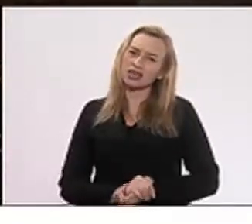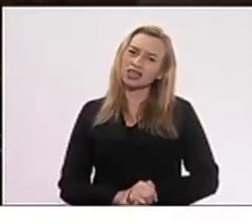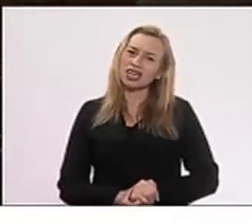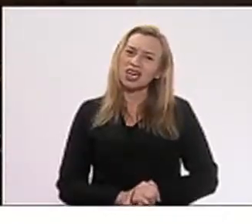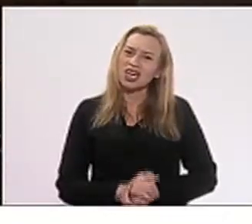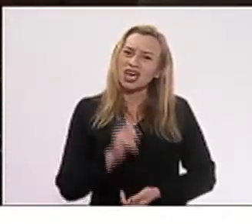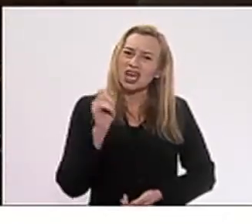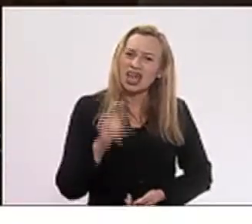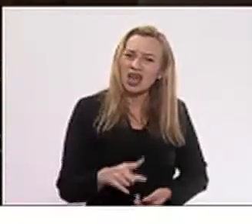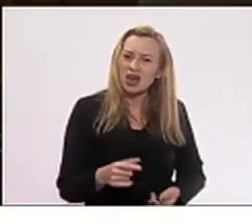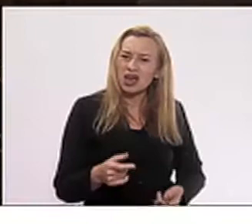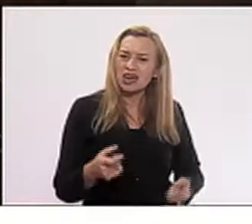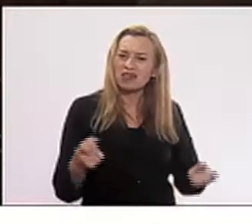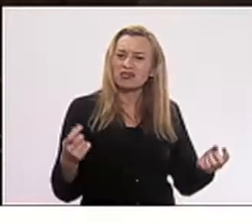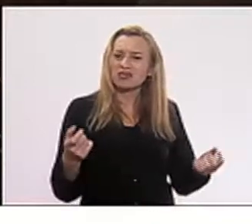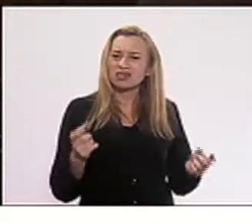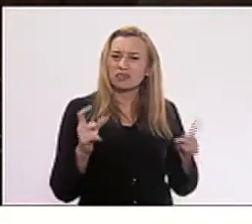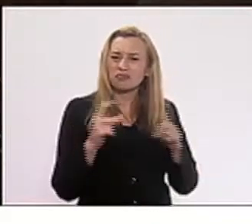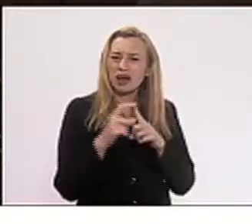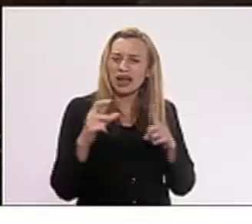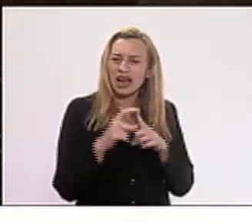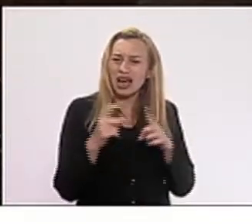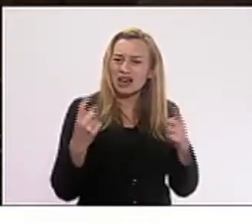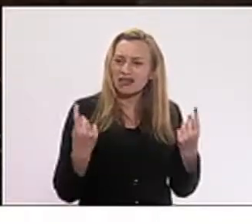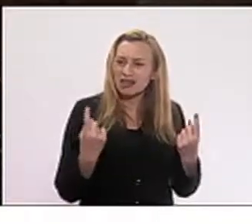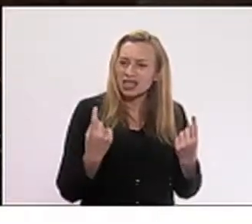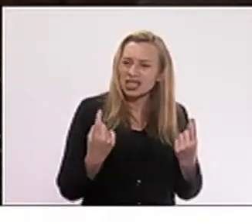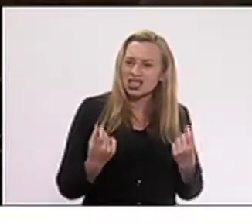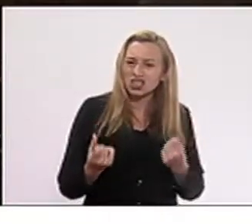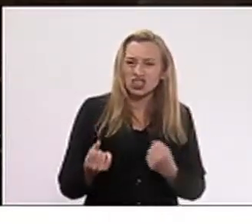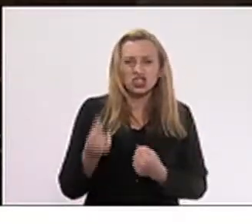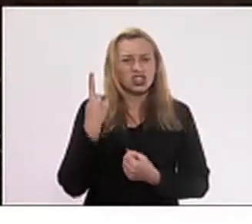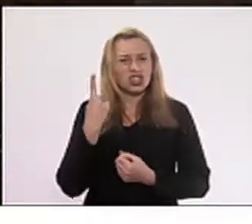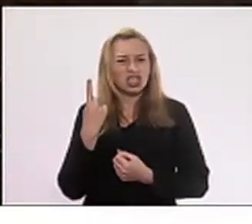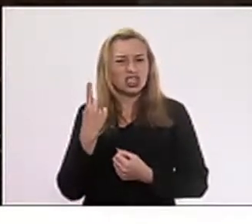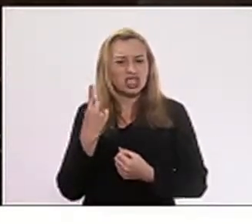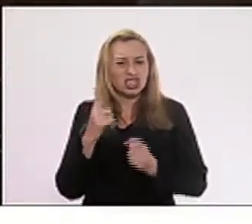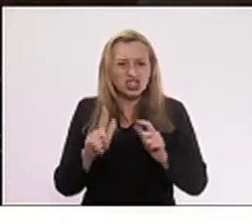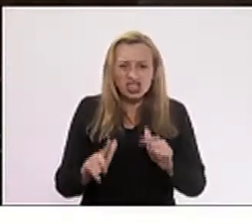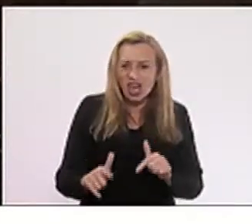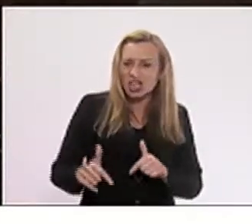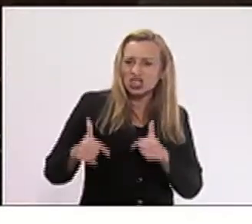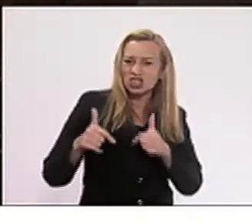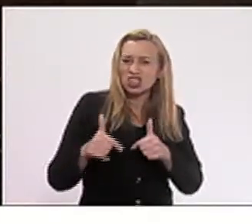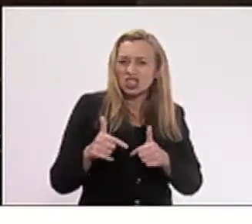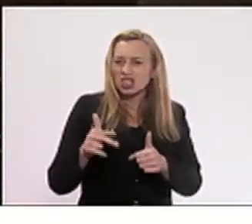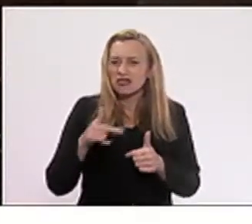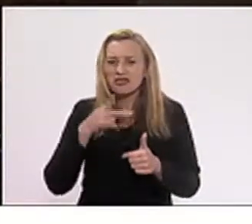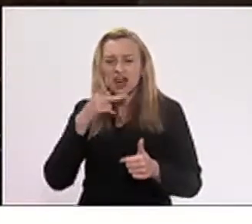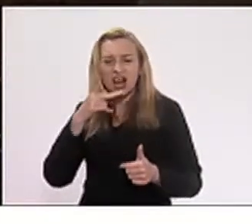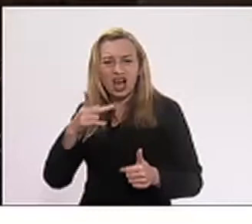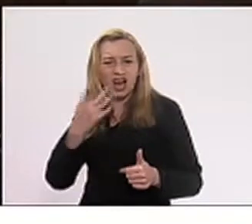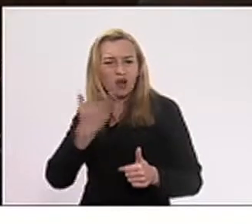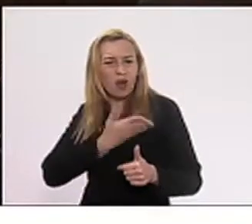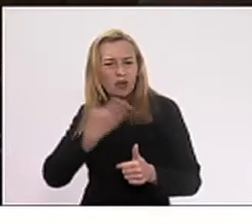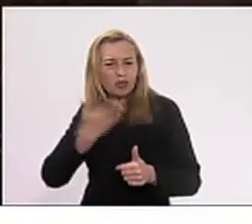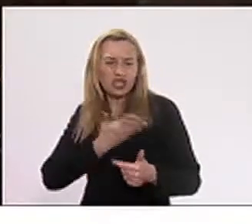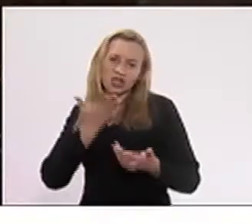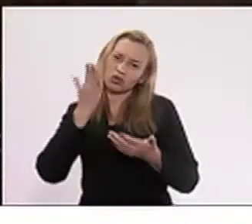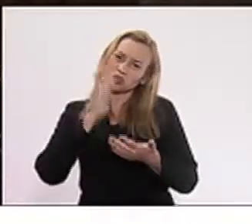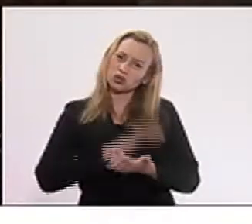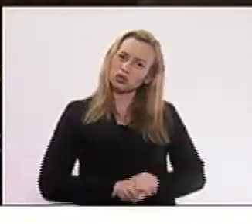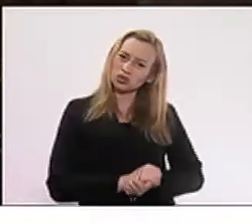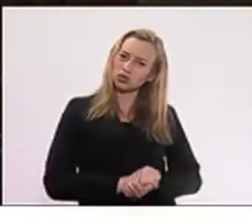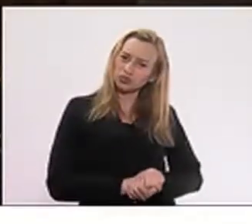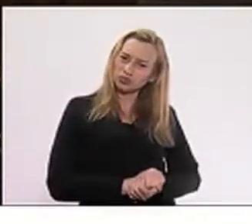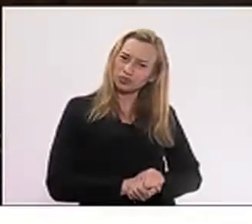forma tosca de abordar determinados companheiros, determinadas